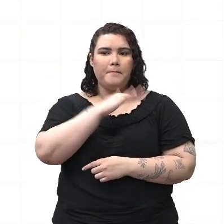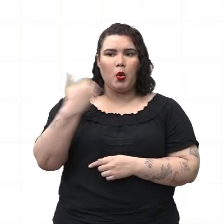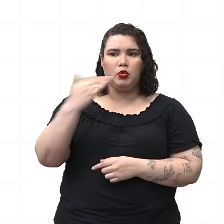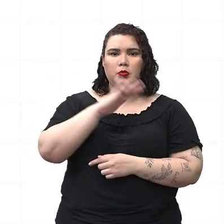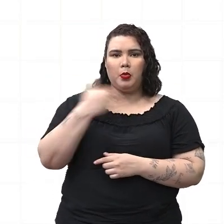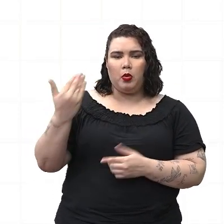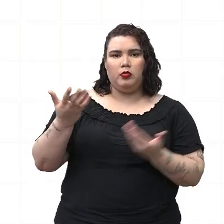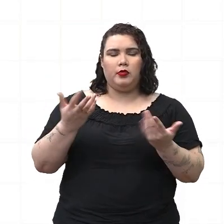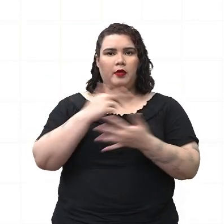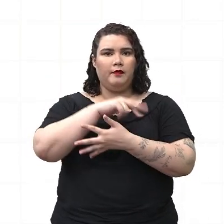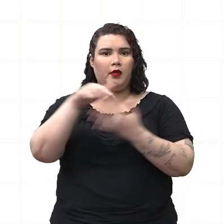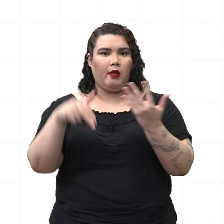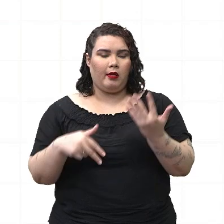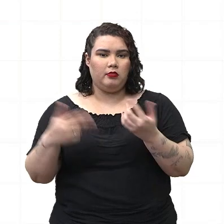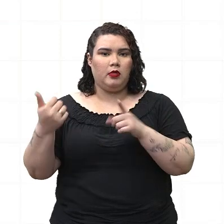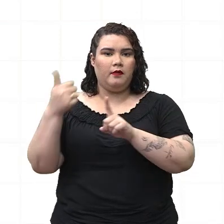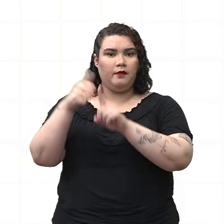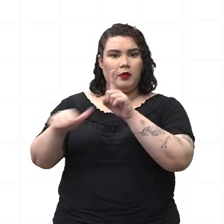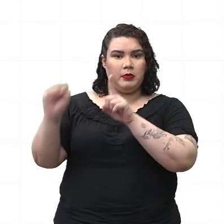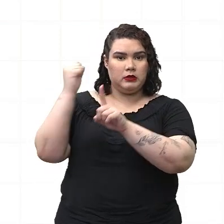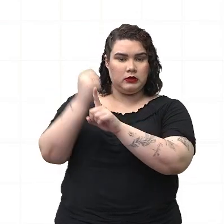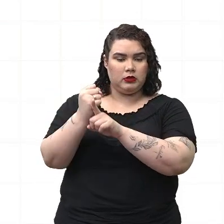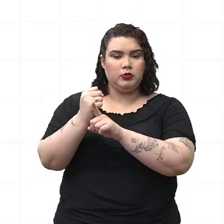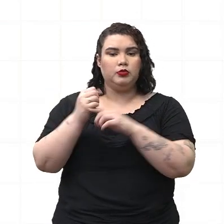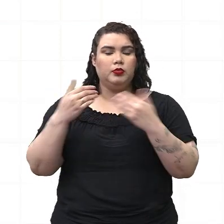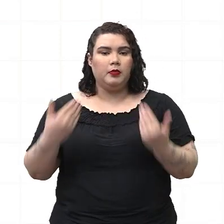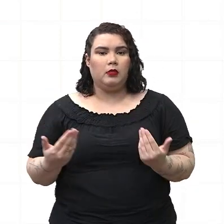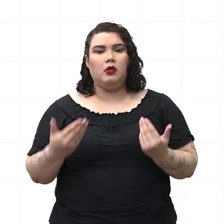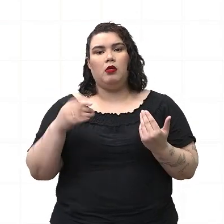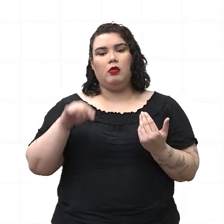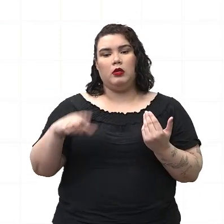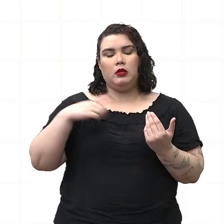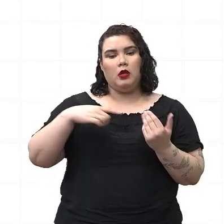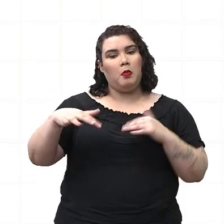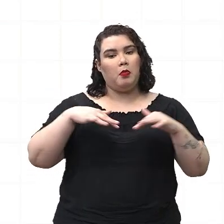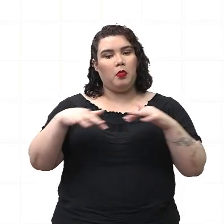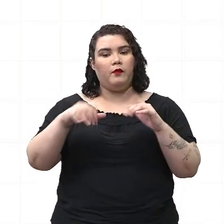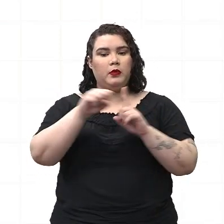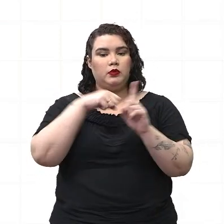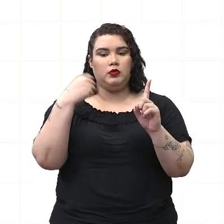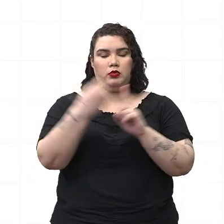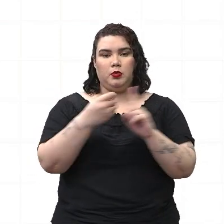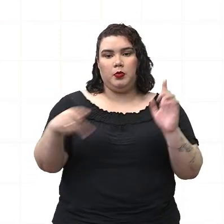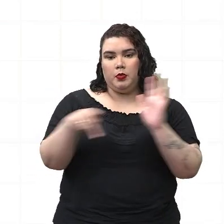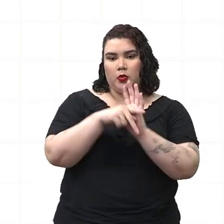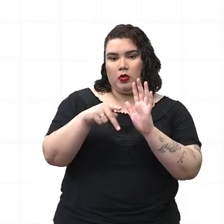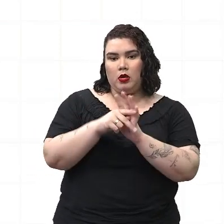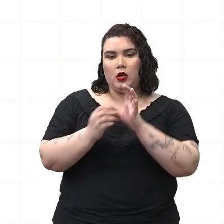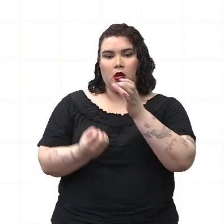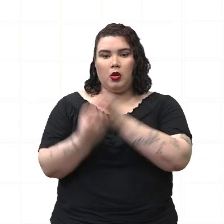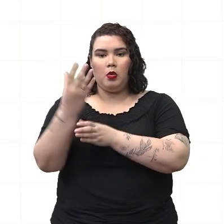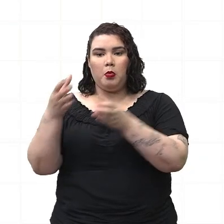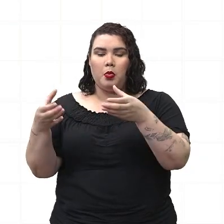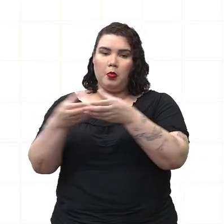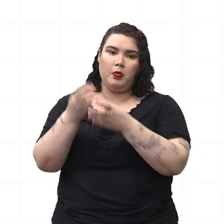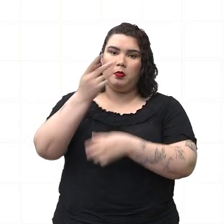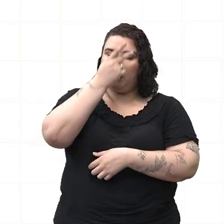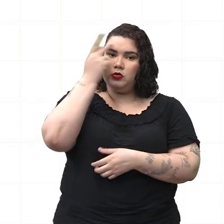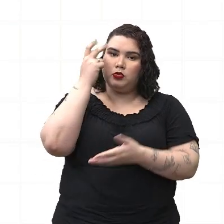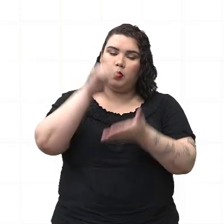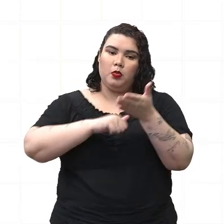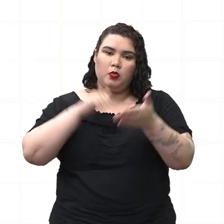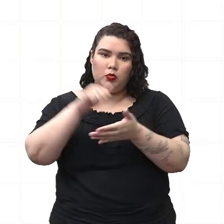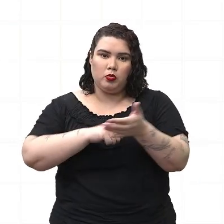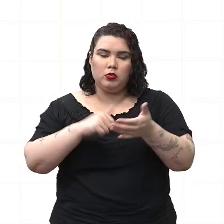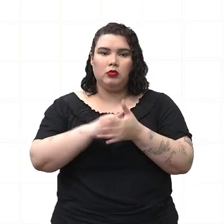motivos diversos. Né? E essa é uma causa de movimento social. É formado por grupos de pessoas que lutam por